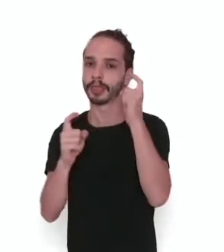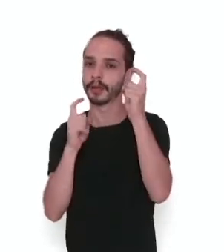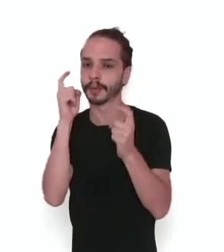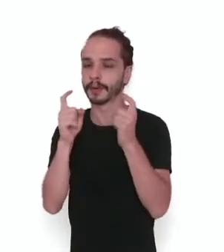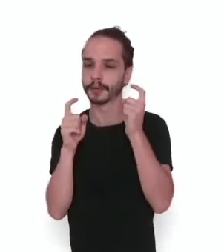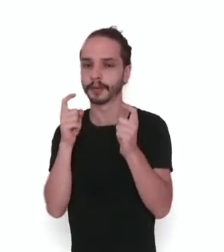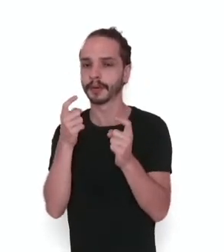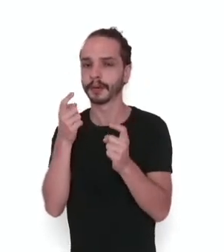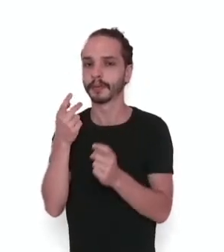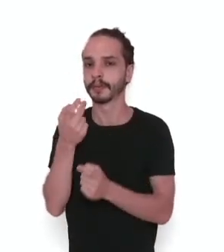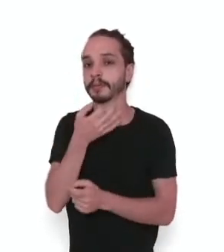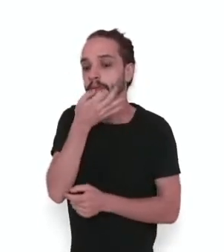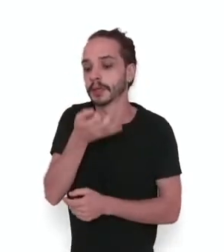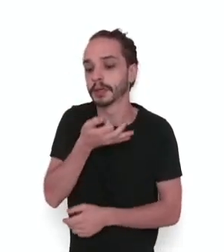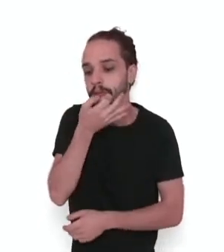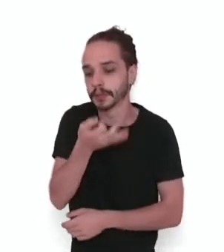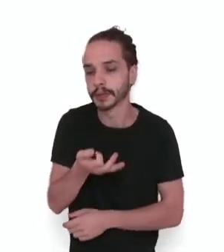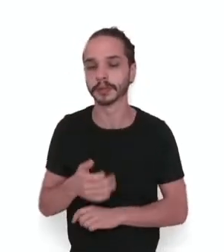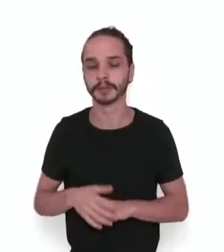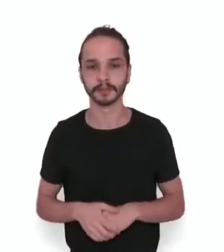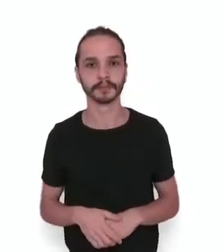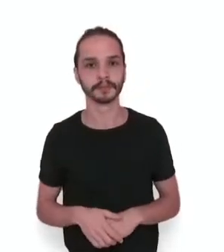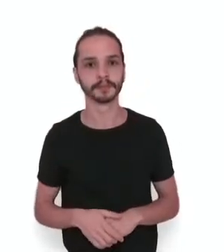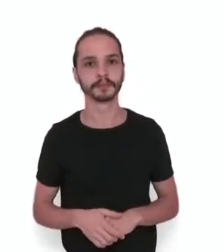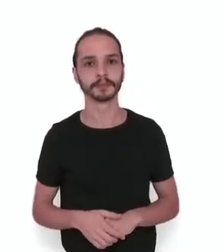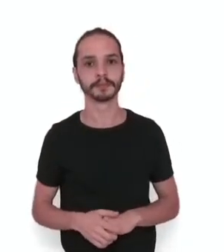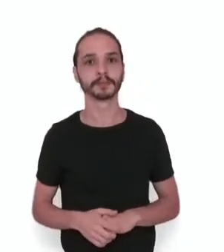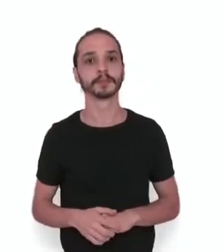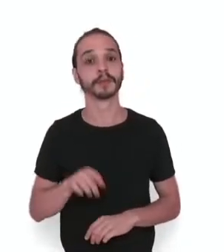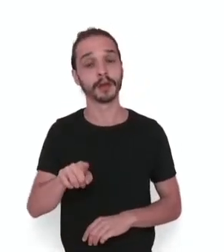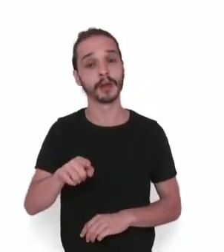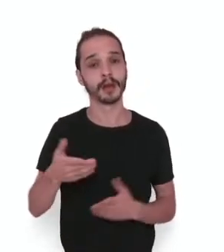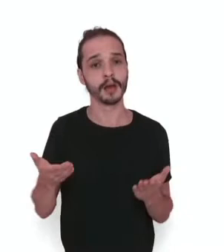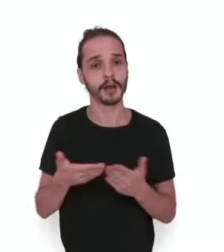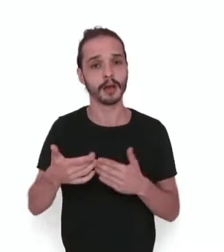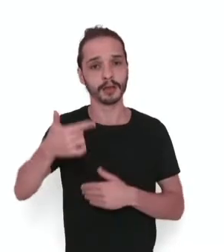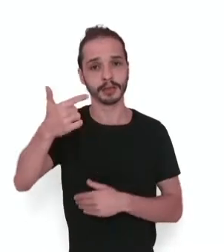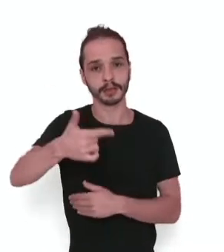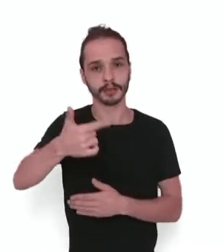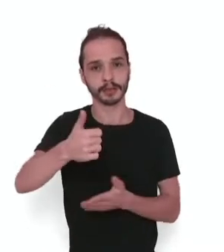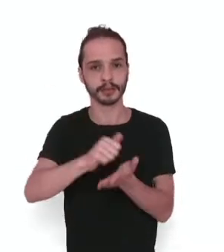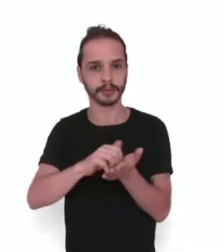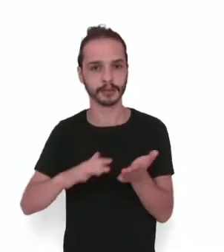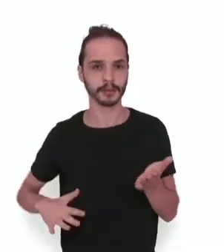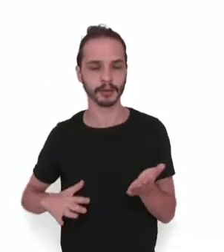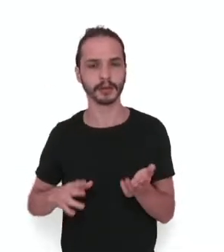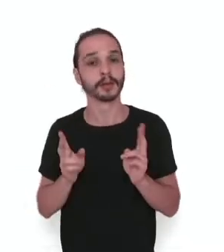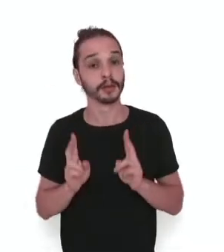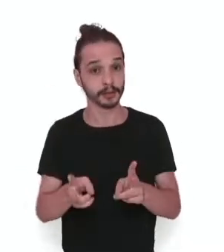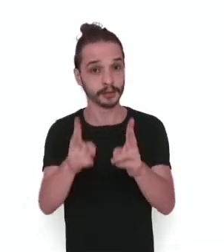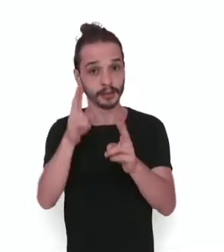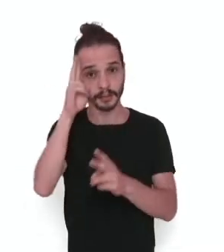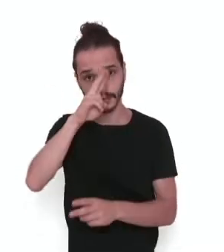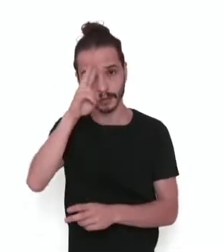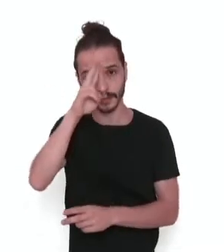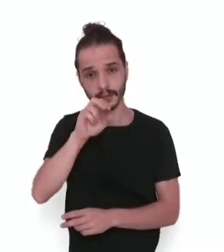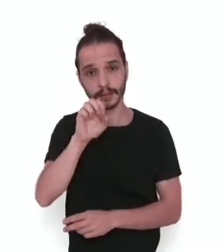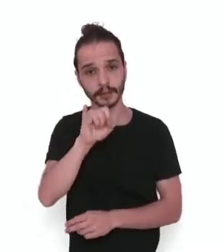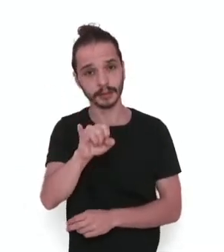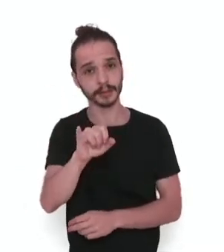defender uma tese, né? E a gente vai para a nossa segunda atividade, tá? Sempre lembrando que se vocês